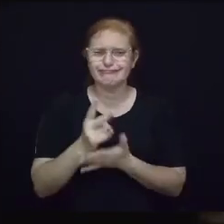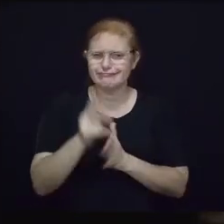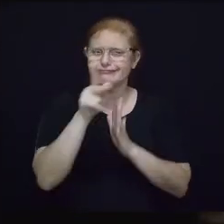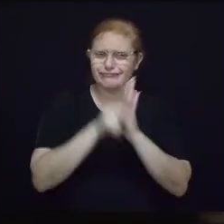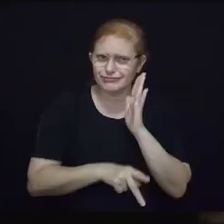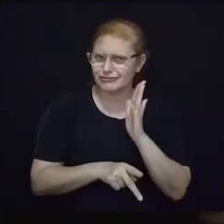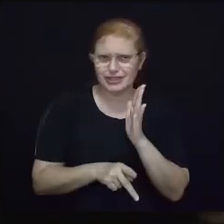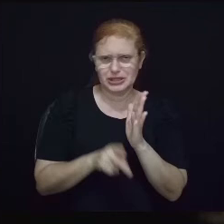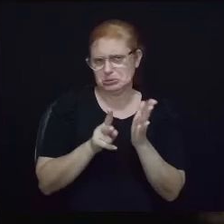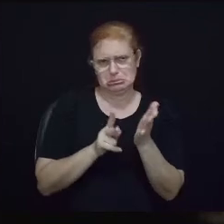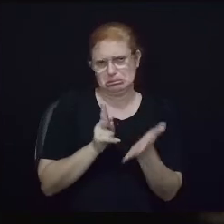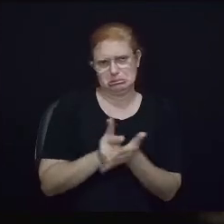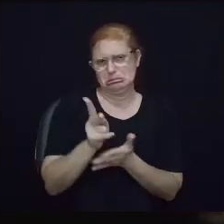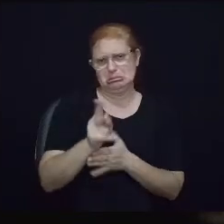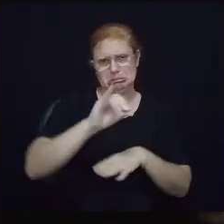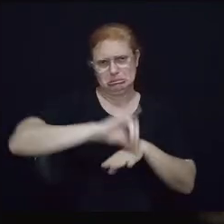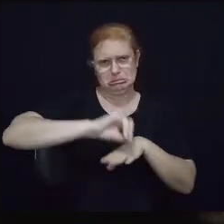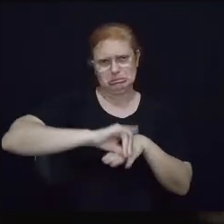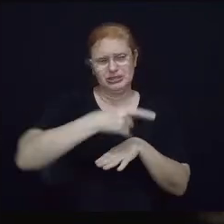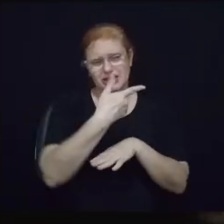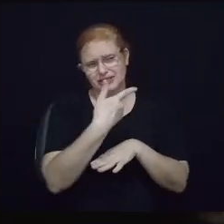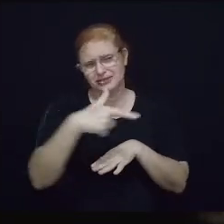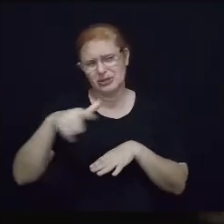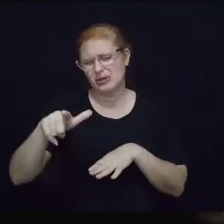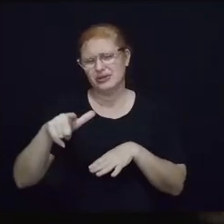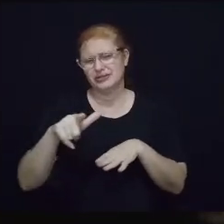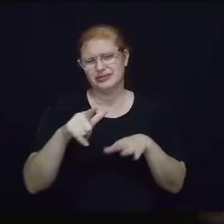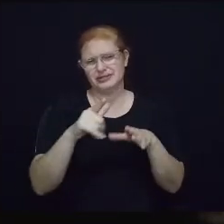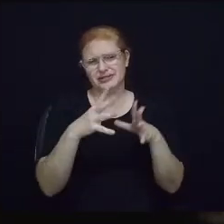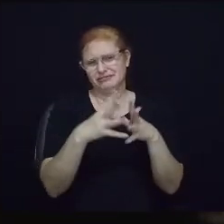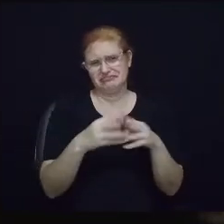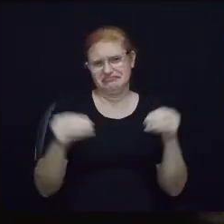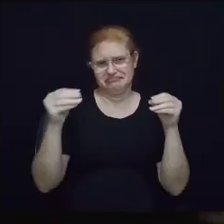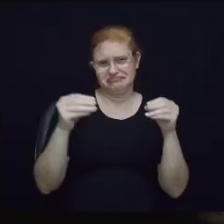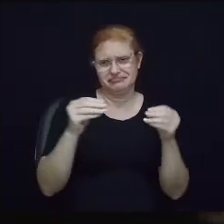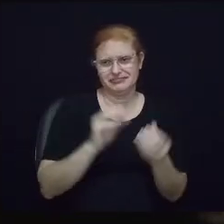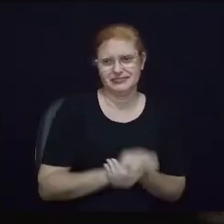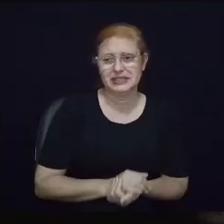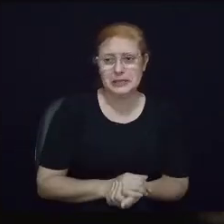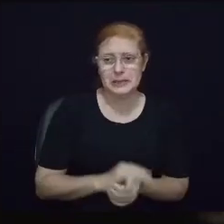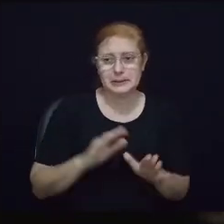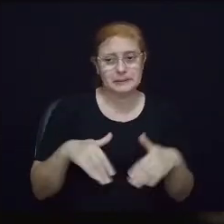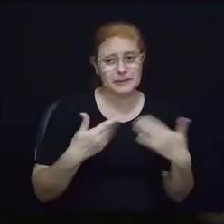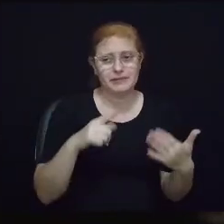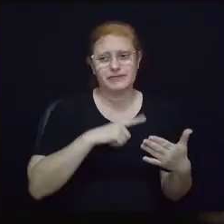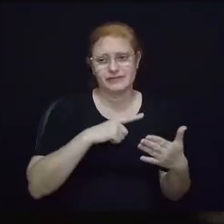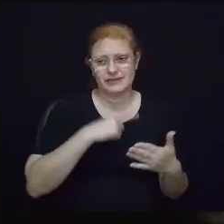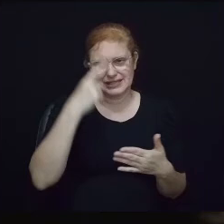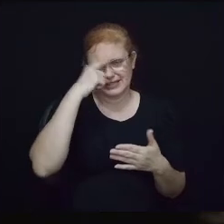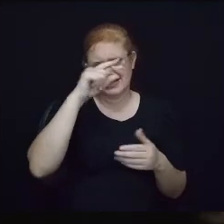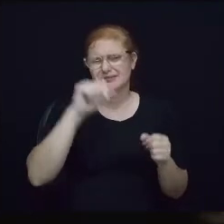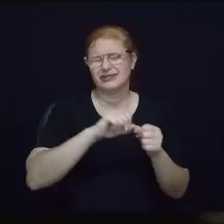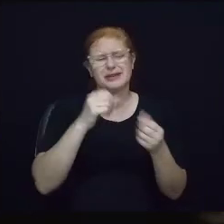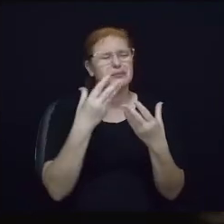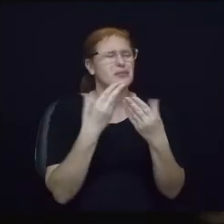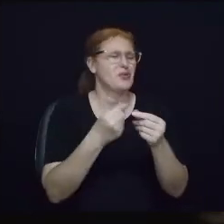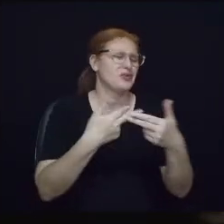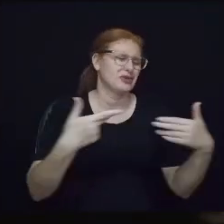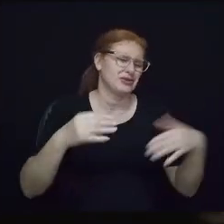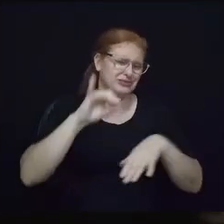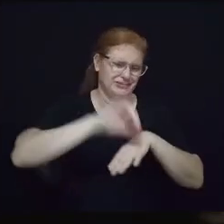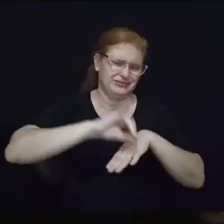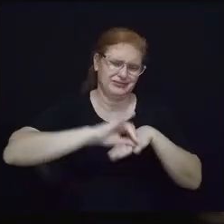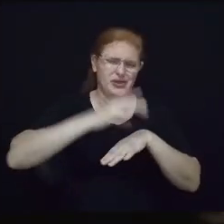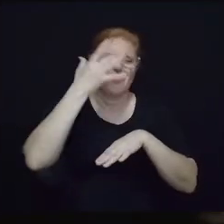ela segue adiante. As outras vão se extinguir, né? Então, tenho ideia para fazer muita escultura, eu